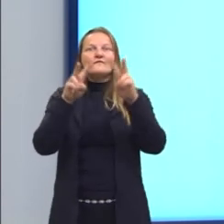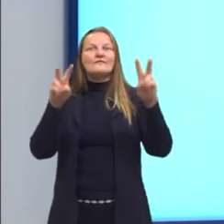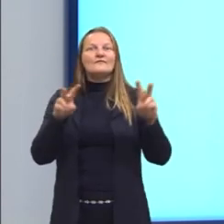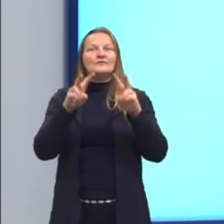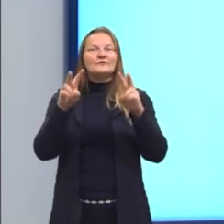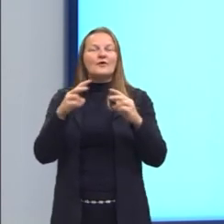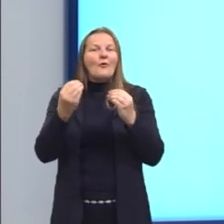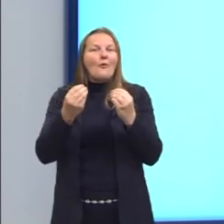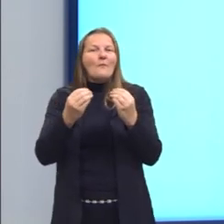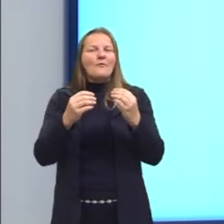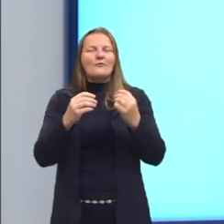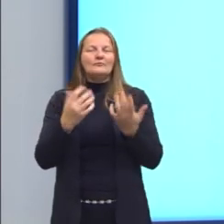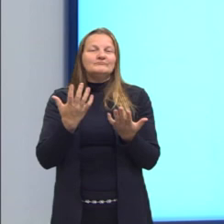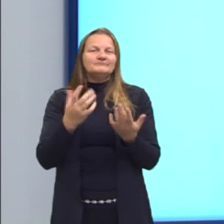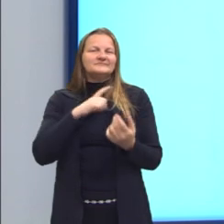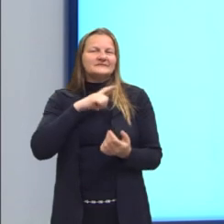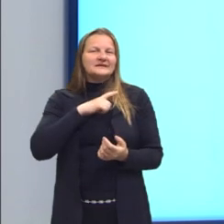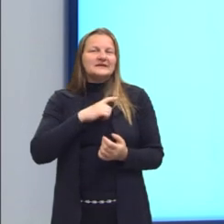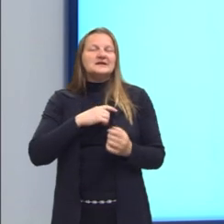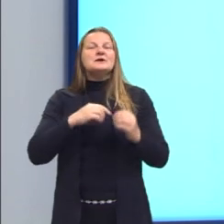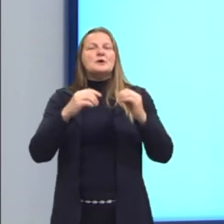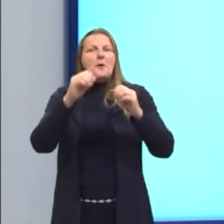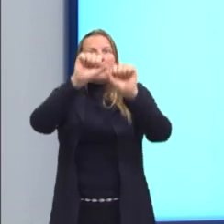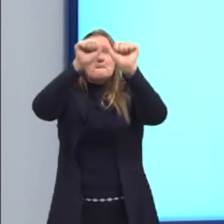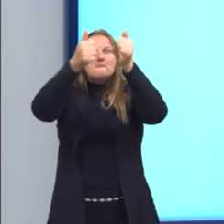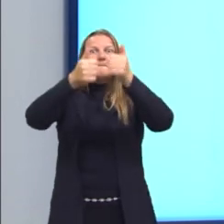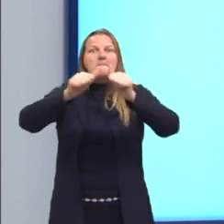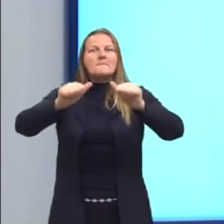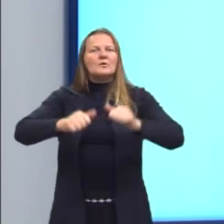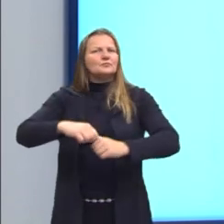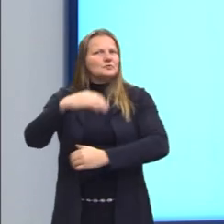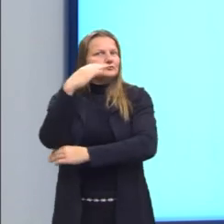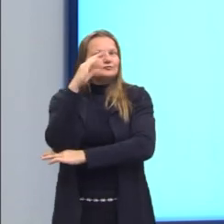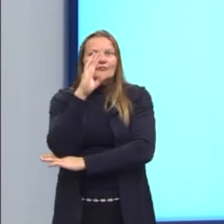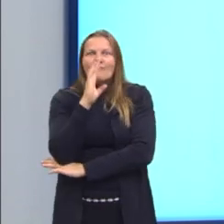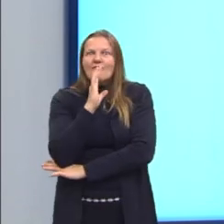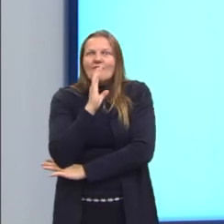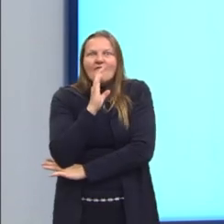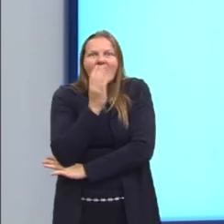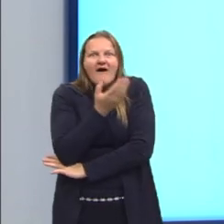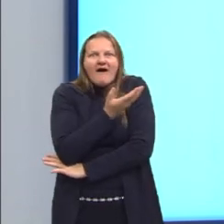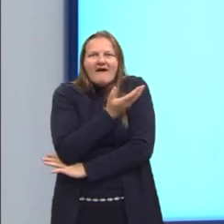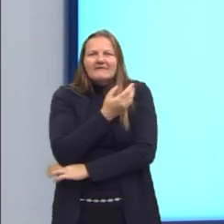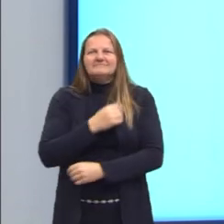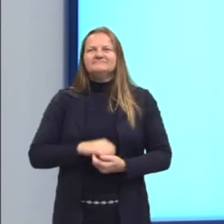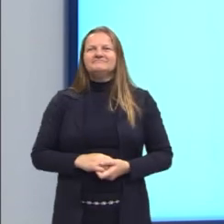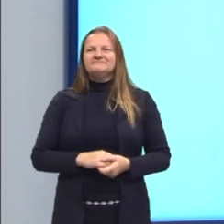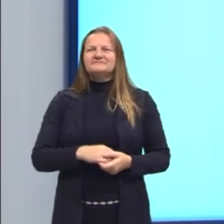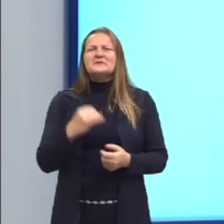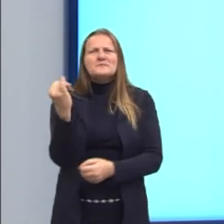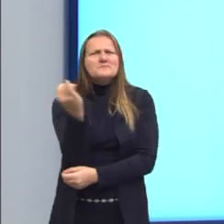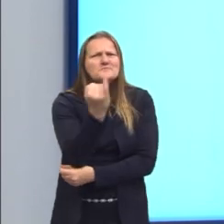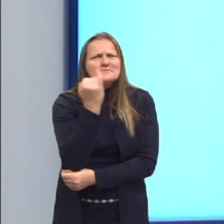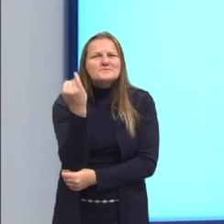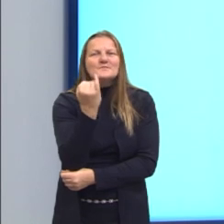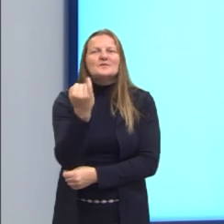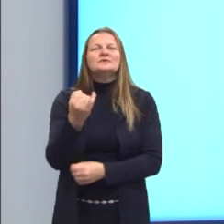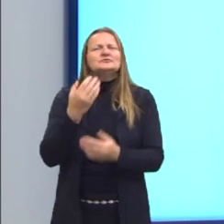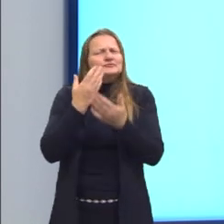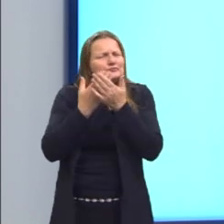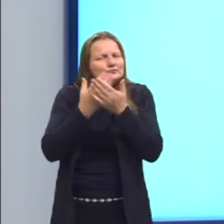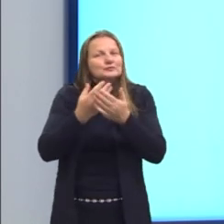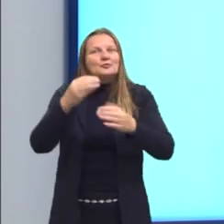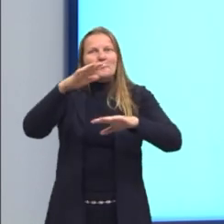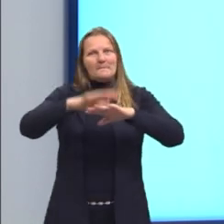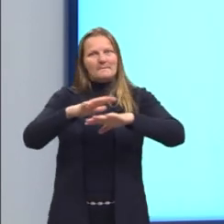todo esse processo são monumentos muito conhecidos e a gente sabe então a importância delas no